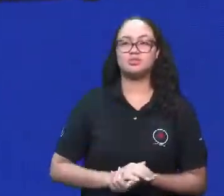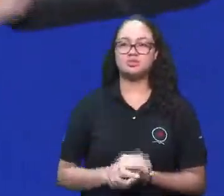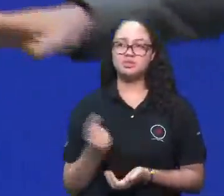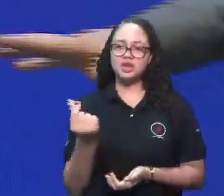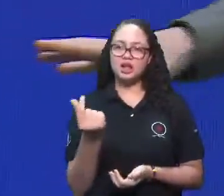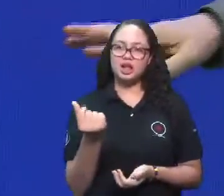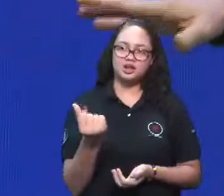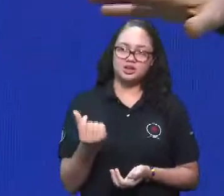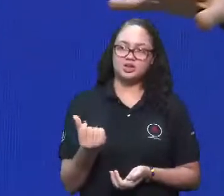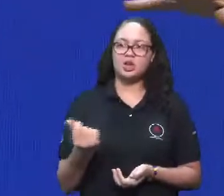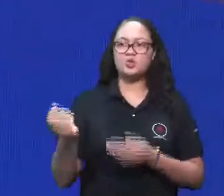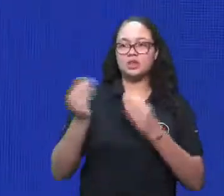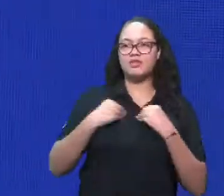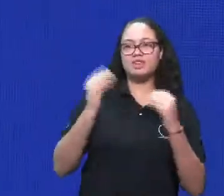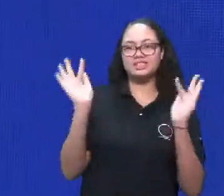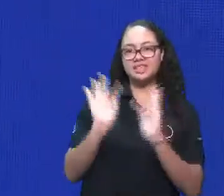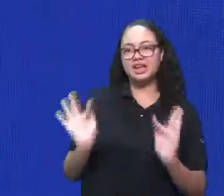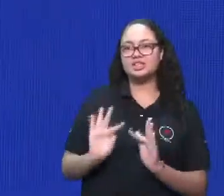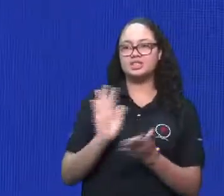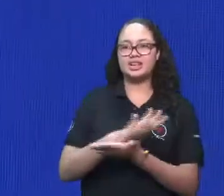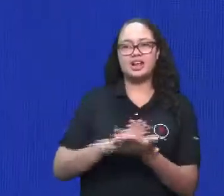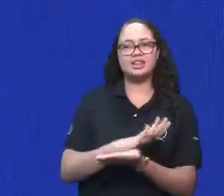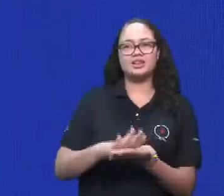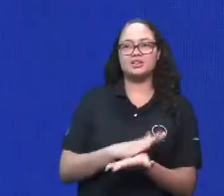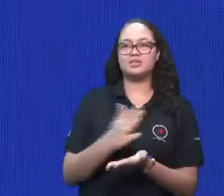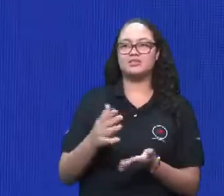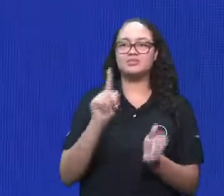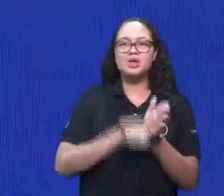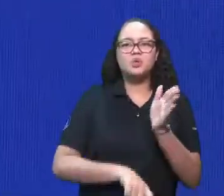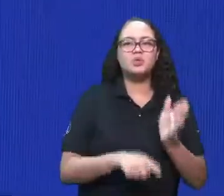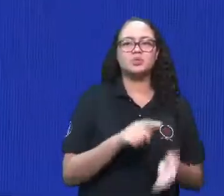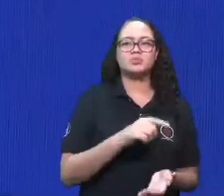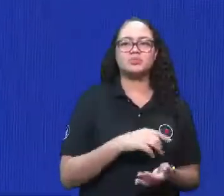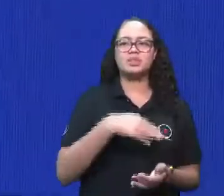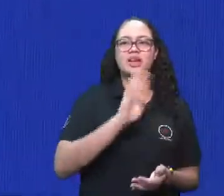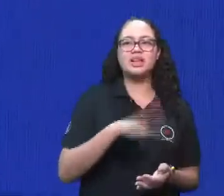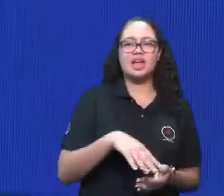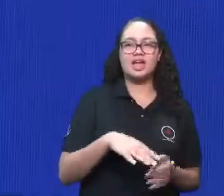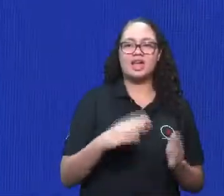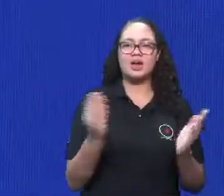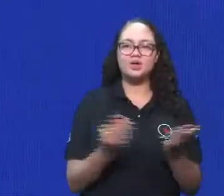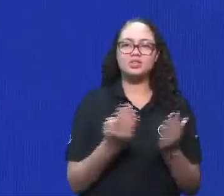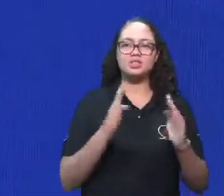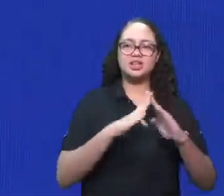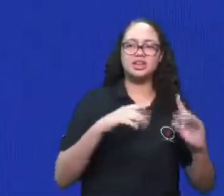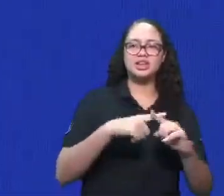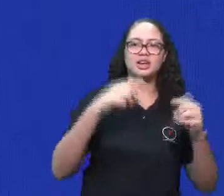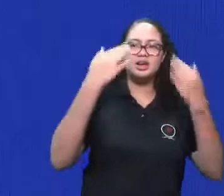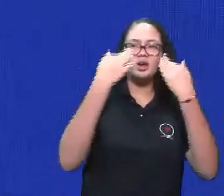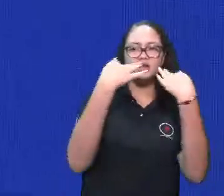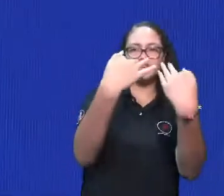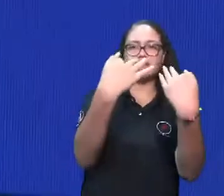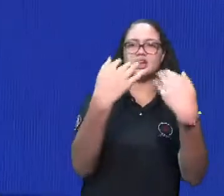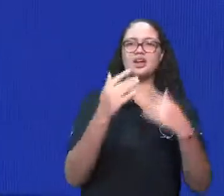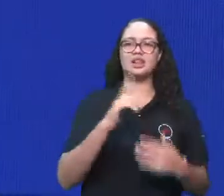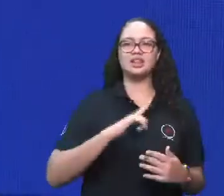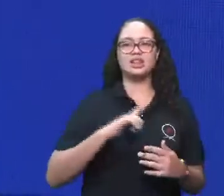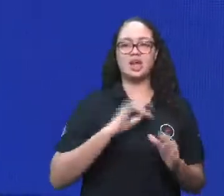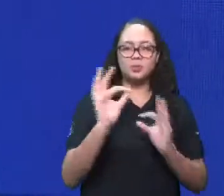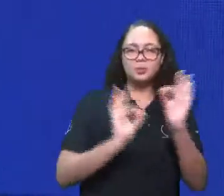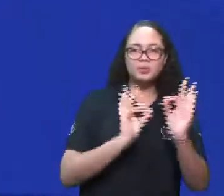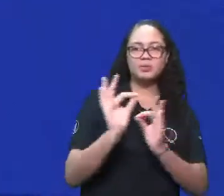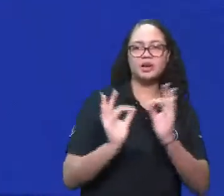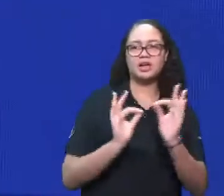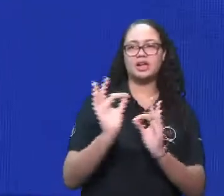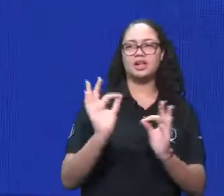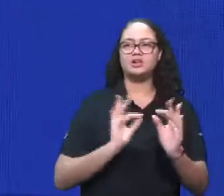não traz felicidade. Eu te pergunto, quem aqui no auditório, aqui em cima, que tem um plano de vida de perder